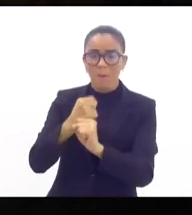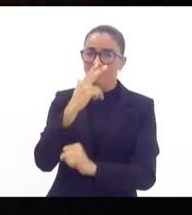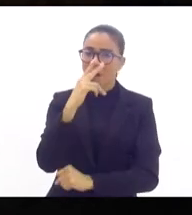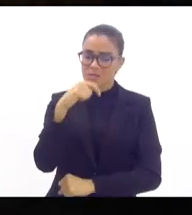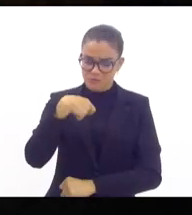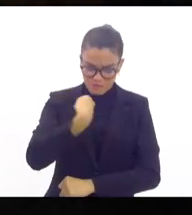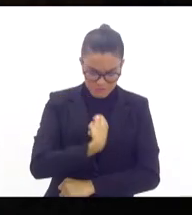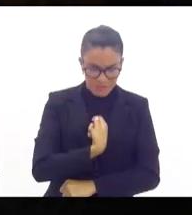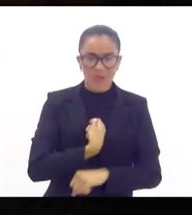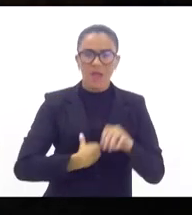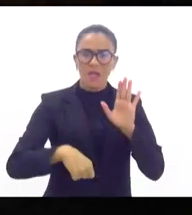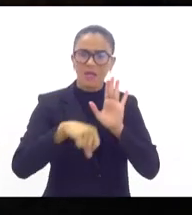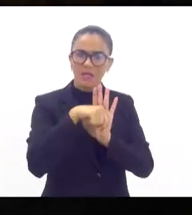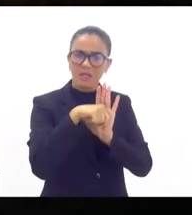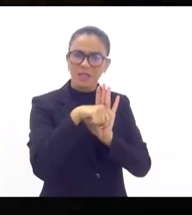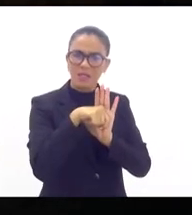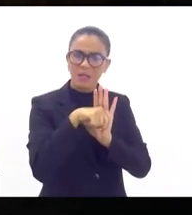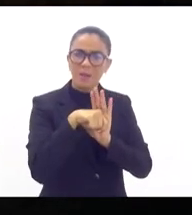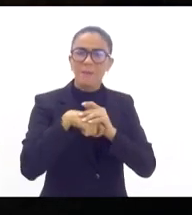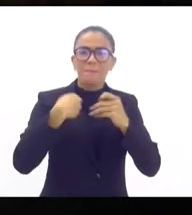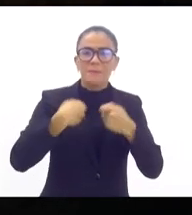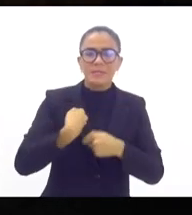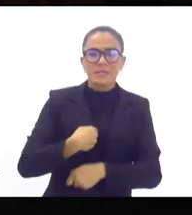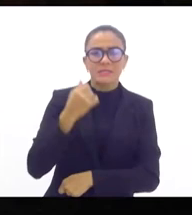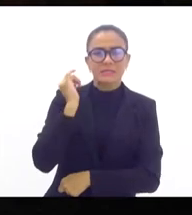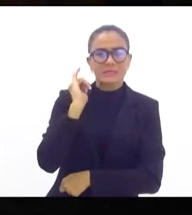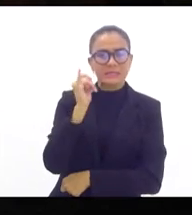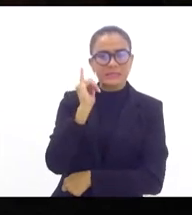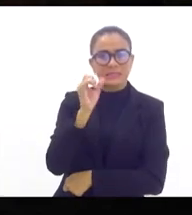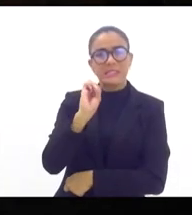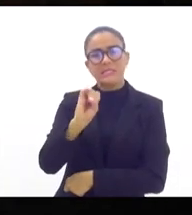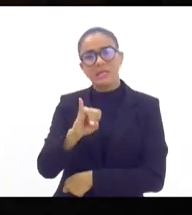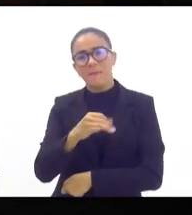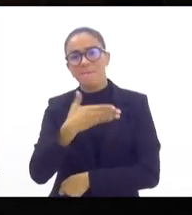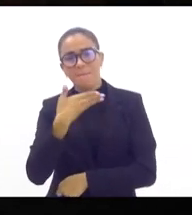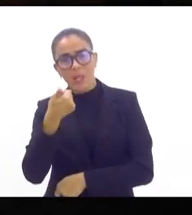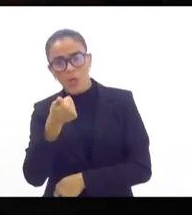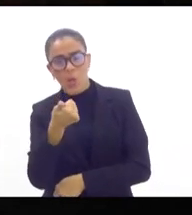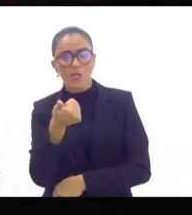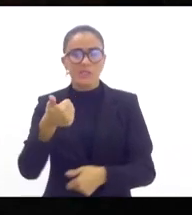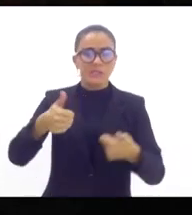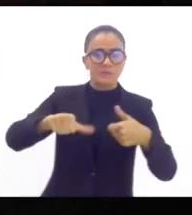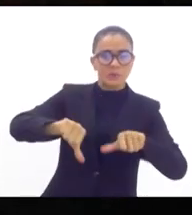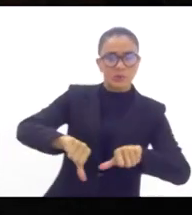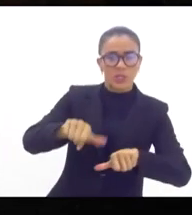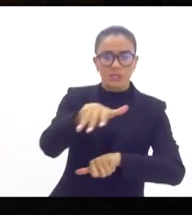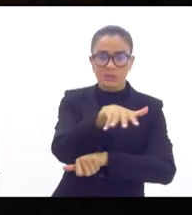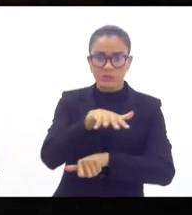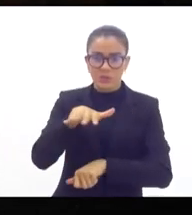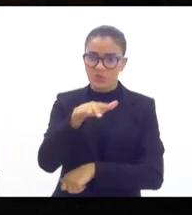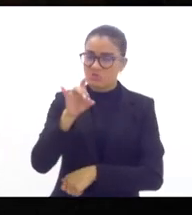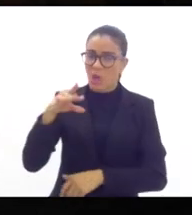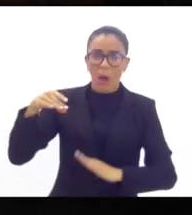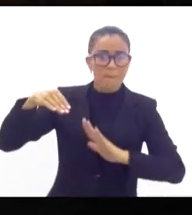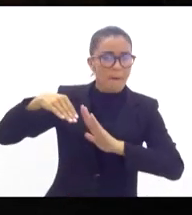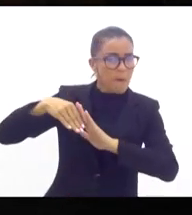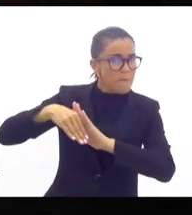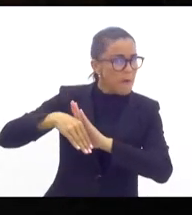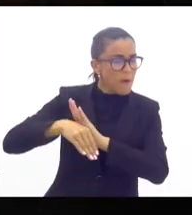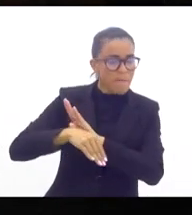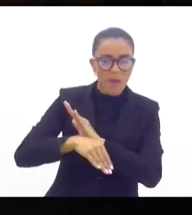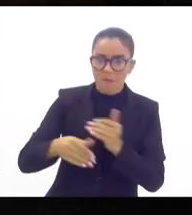criminosa tendo que prestar depoimento se melhorou você não melhorou a situação só piora